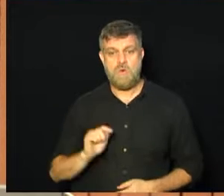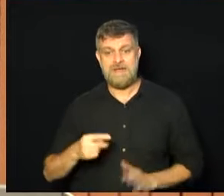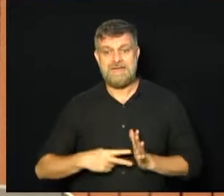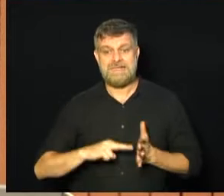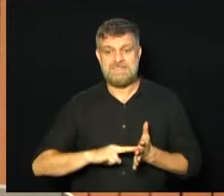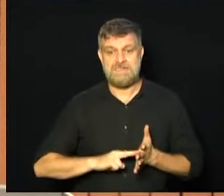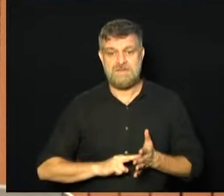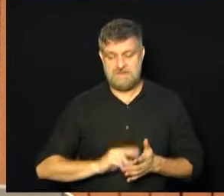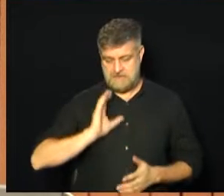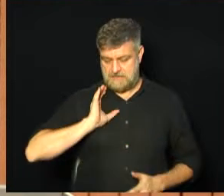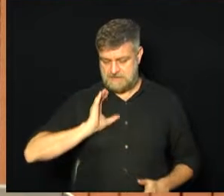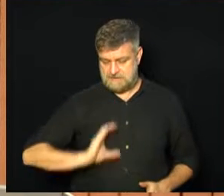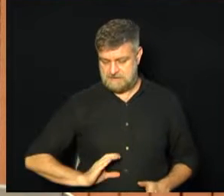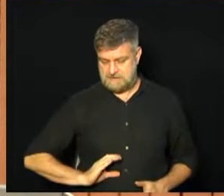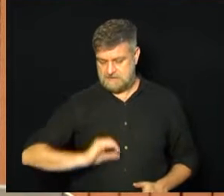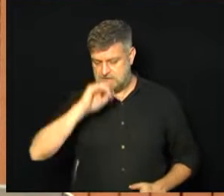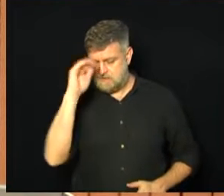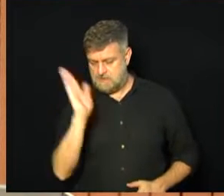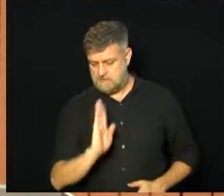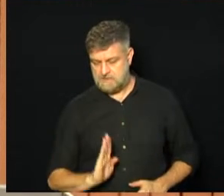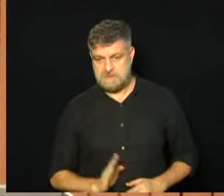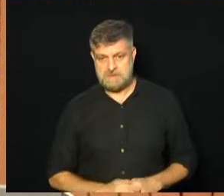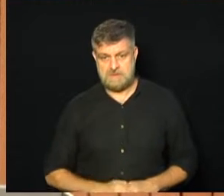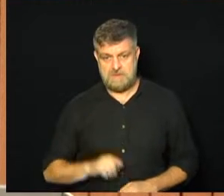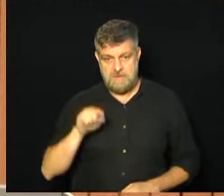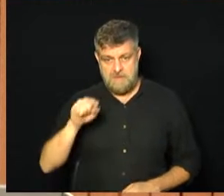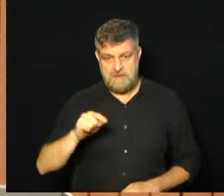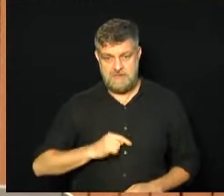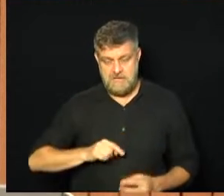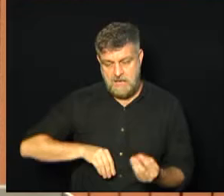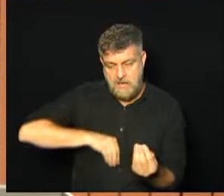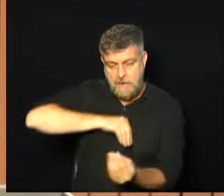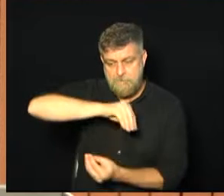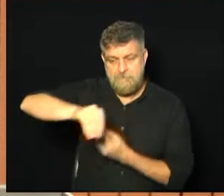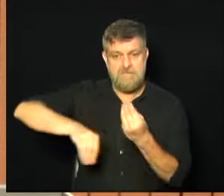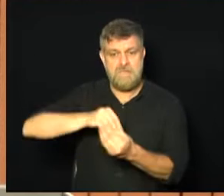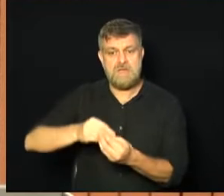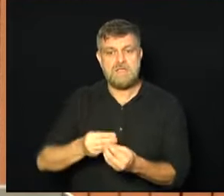cidadão brasileiro, ele dizia assim: mestiço é que é bom.